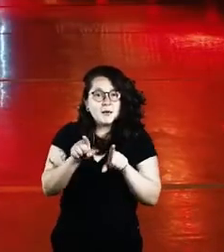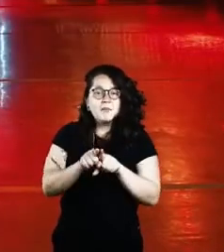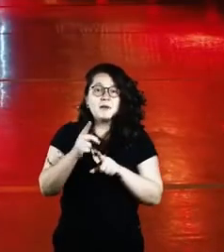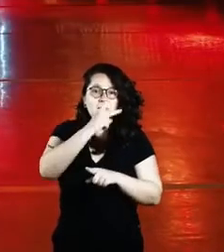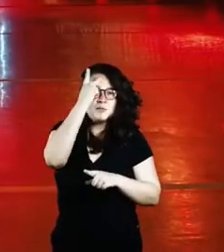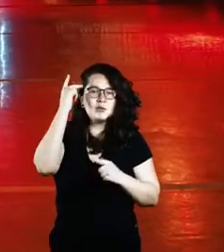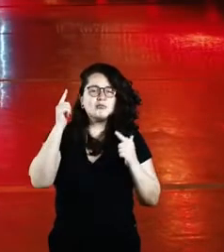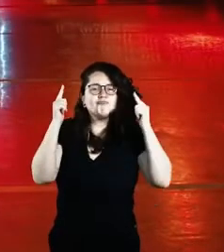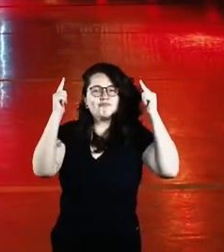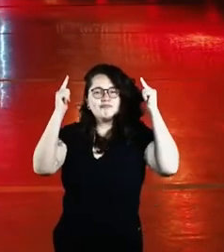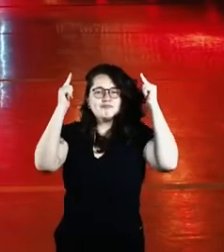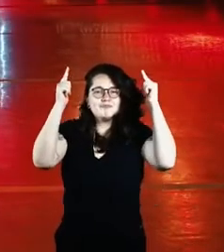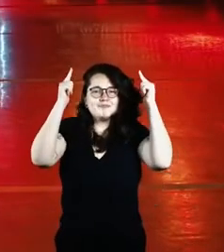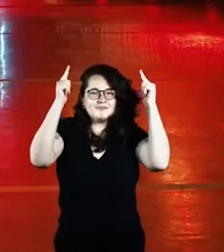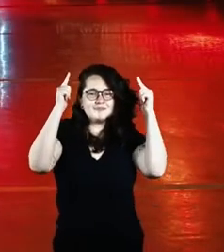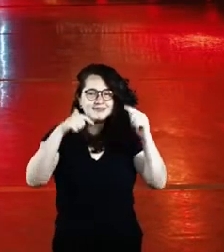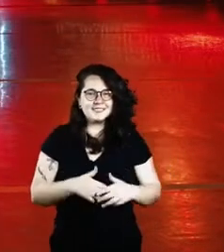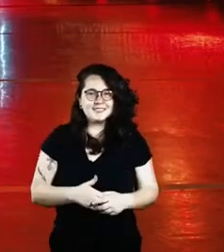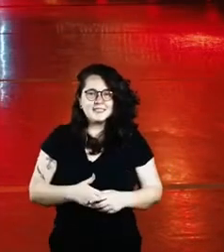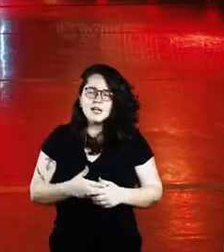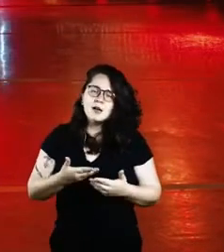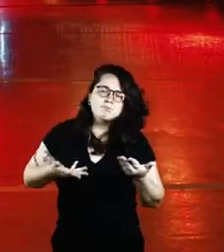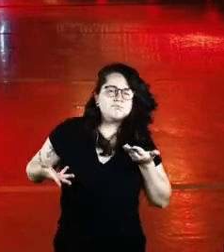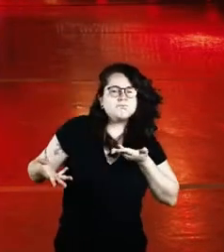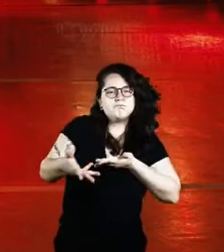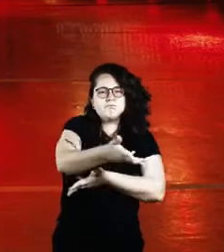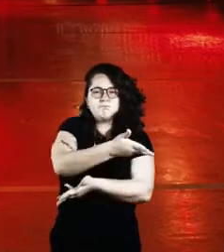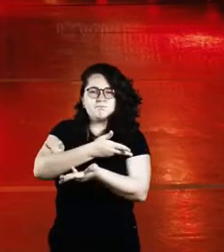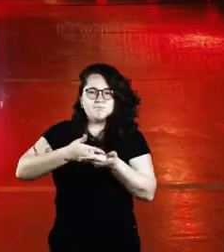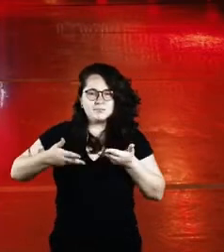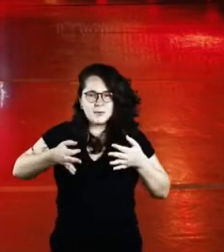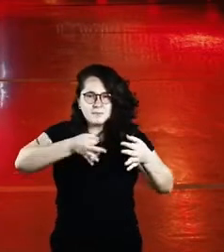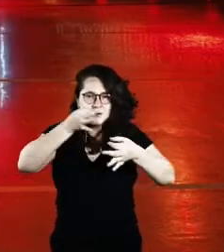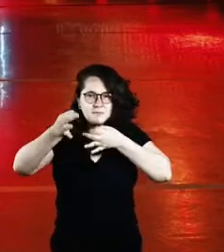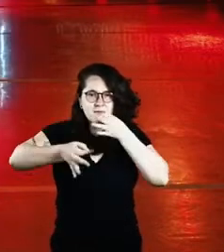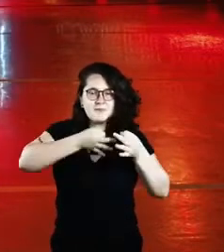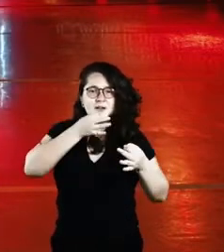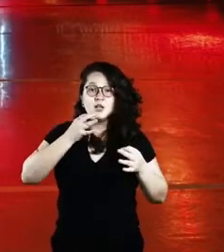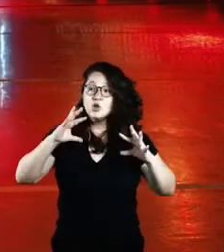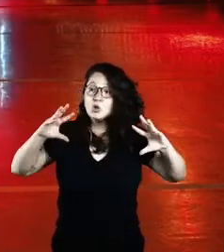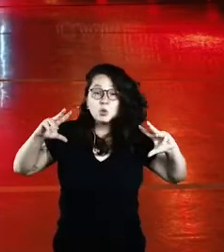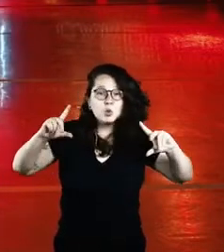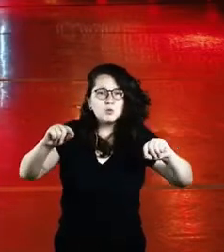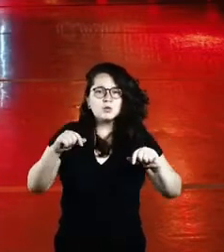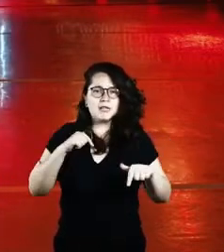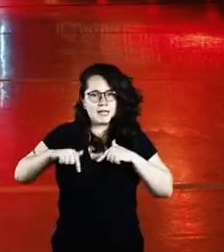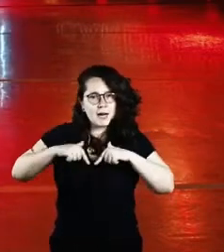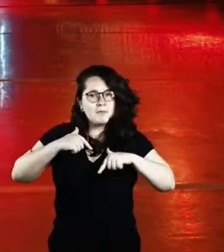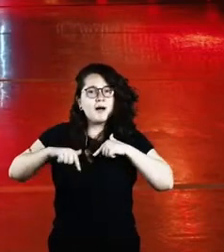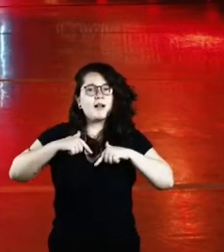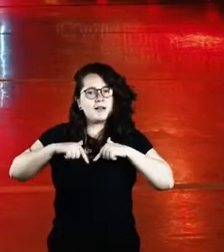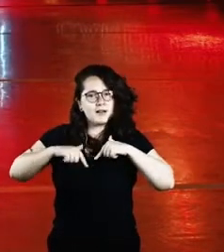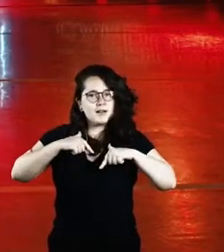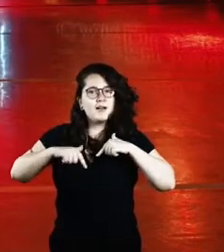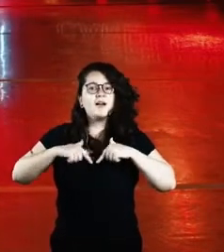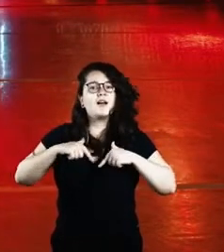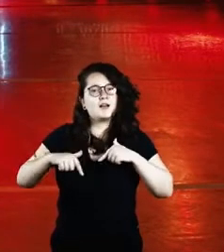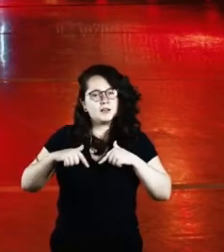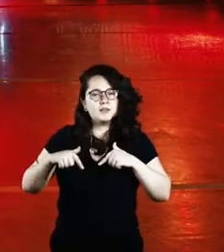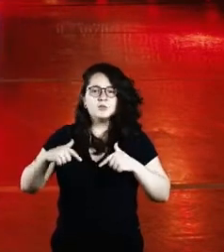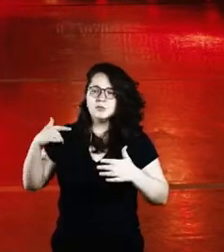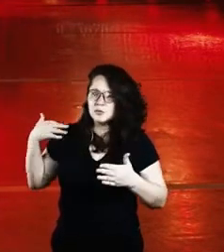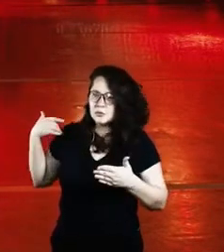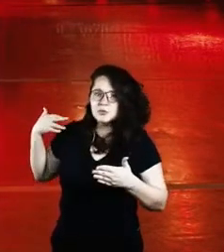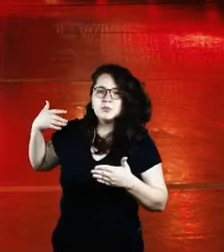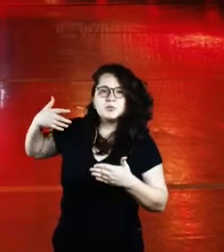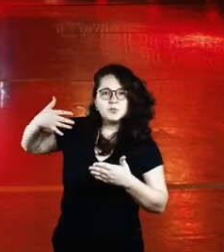descontração, troca de ideia, muito amor. Está todo mundo trabalhando aqui de uma longa data para